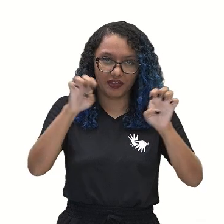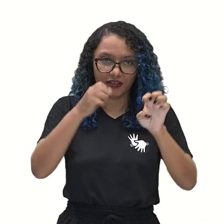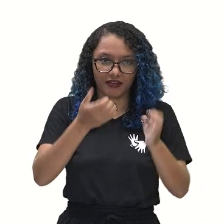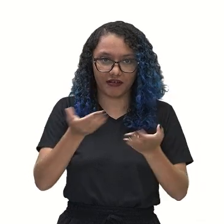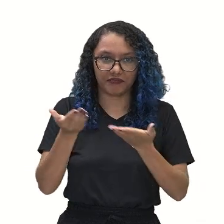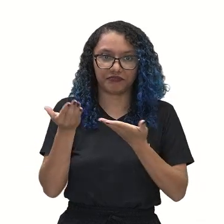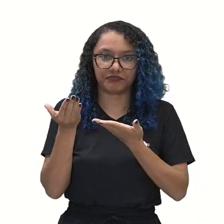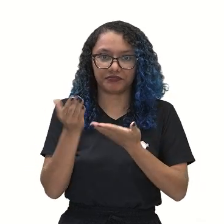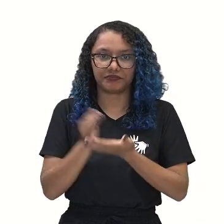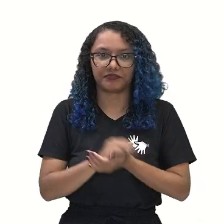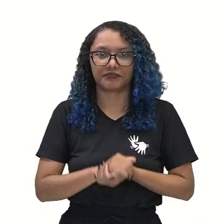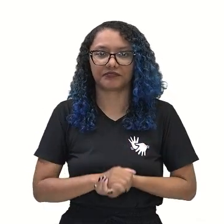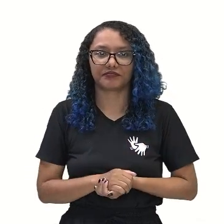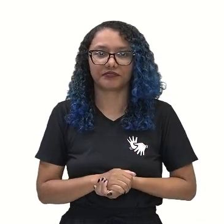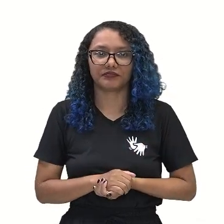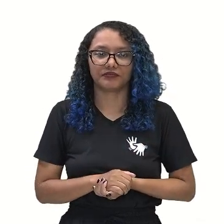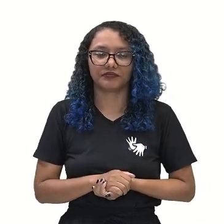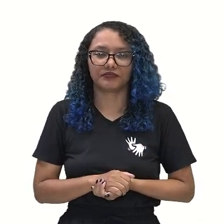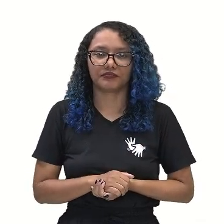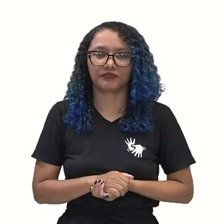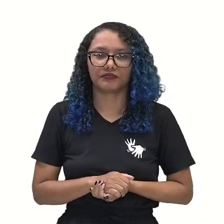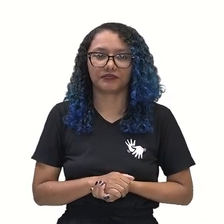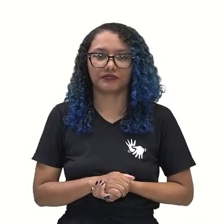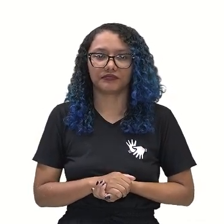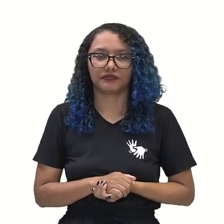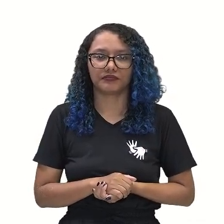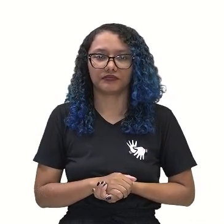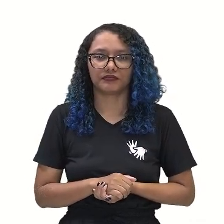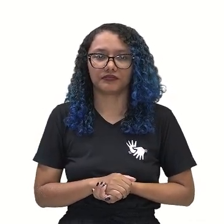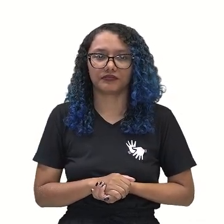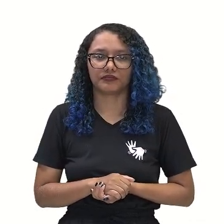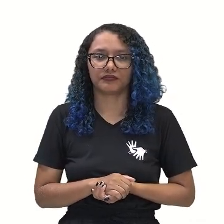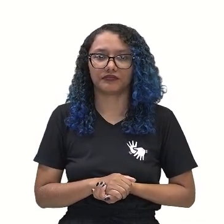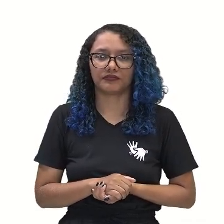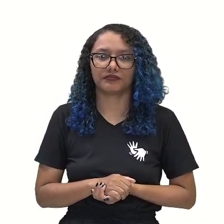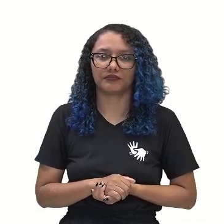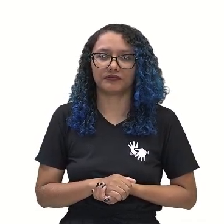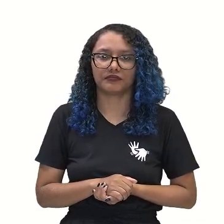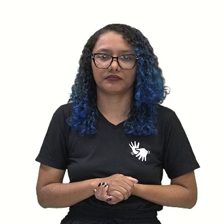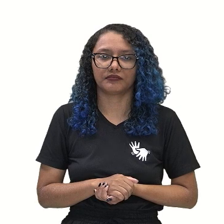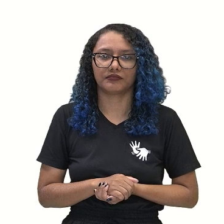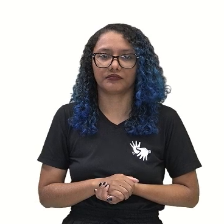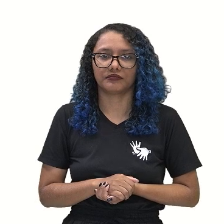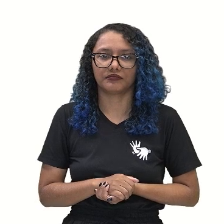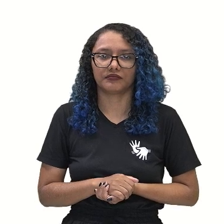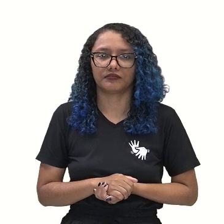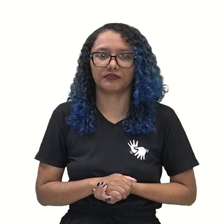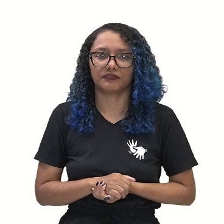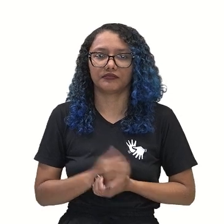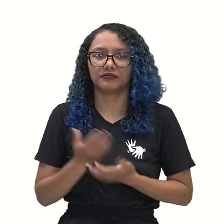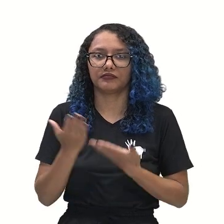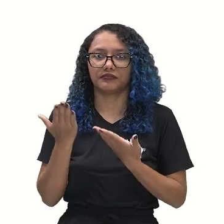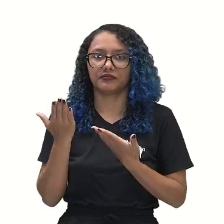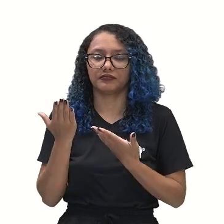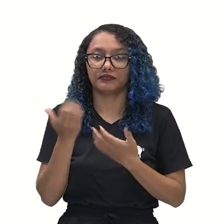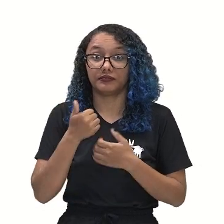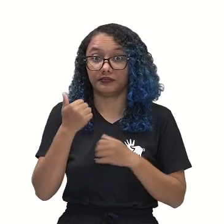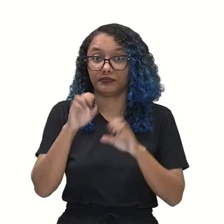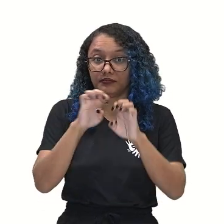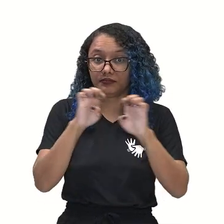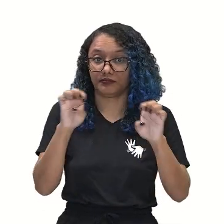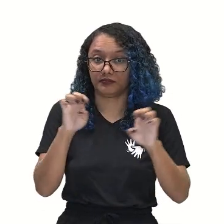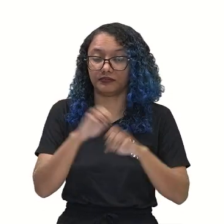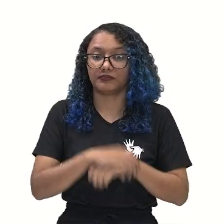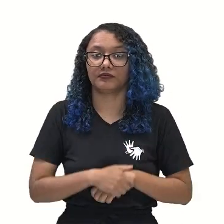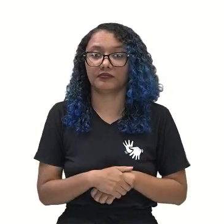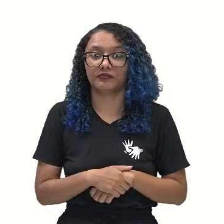Certo? Olha a primeira substituição, ó. Você vai substituir aqui. Está aqui a primeira equação. Então, vamos lá.